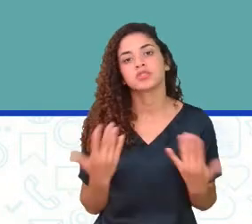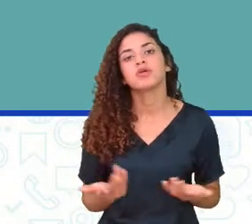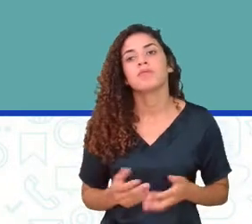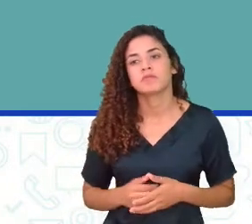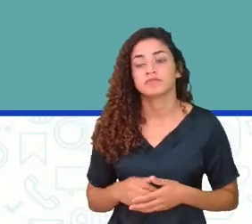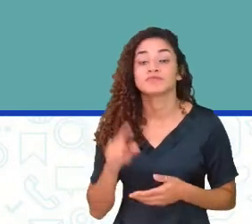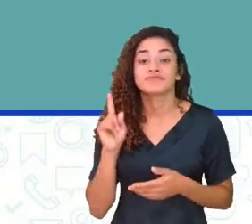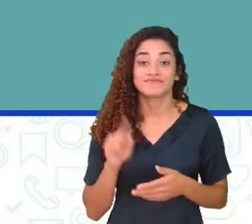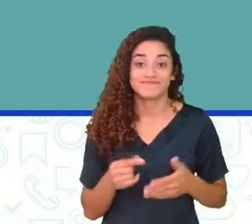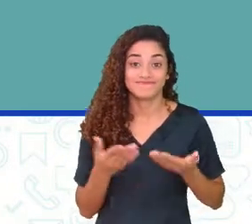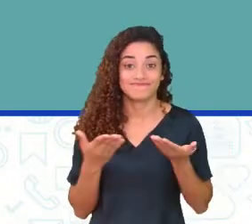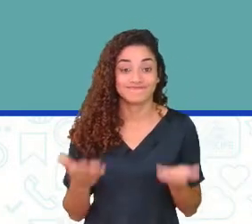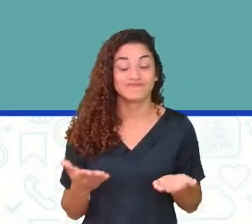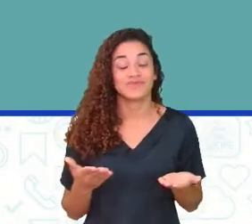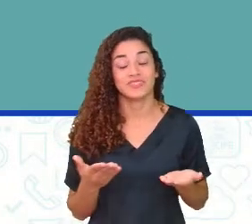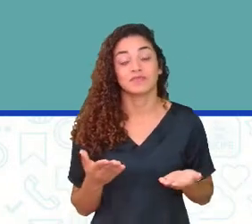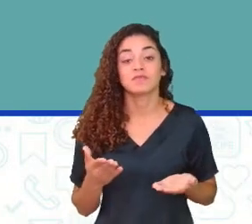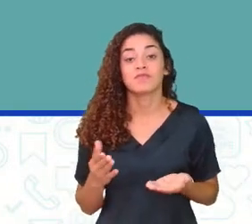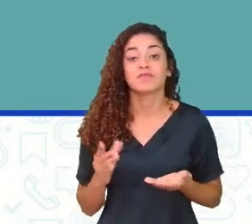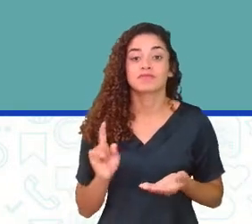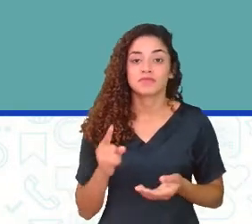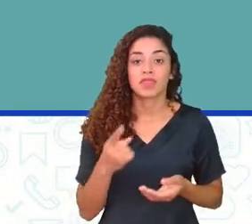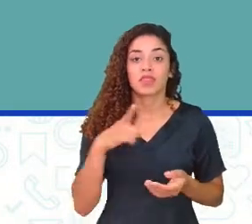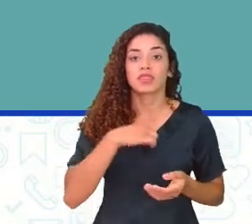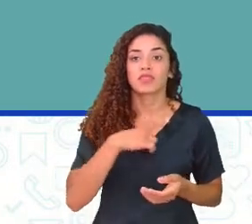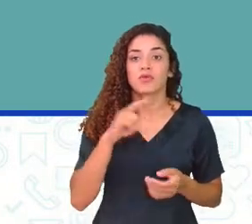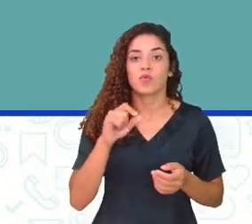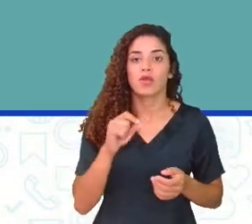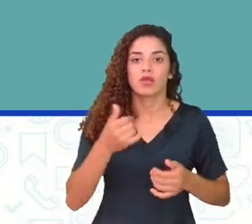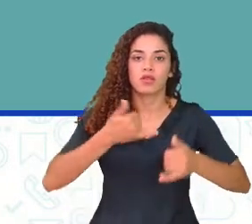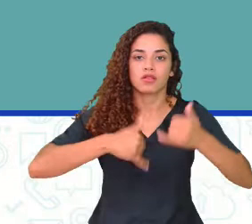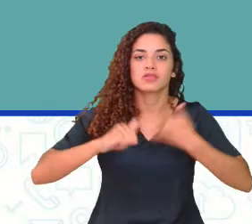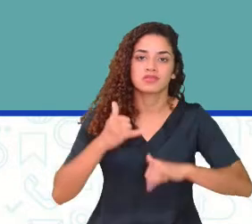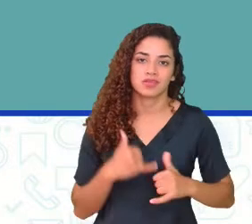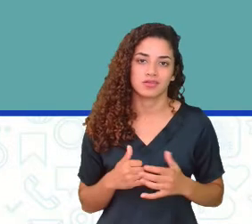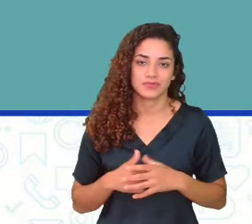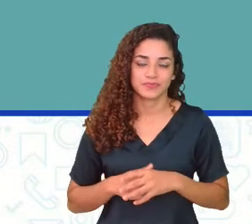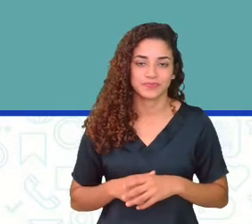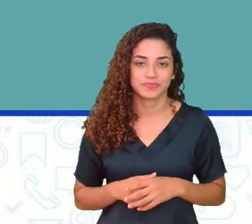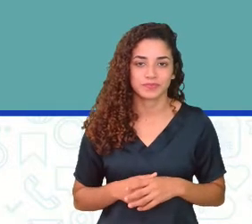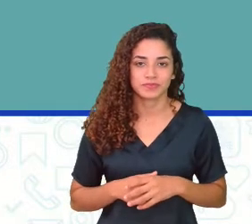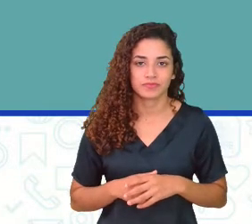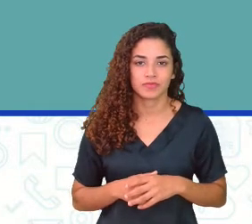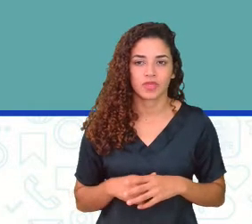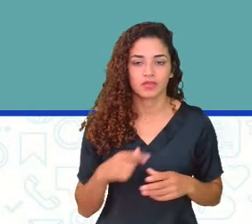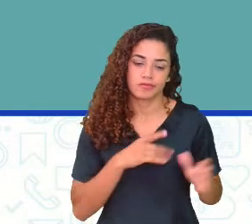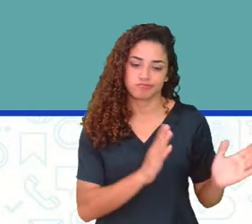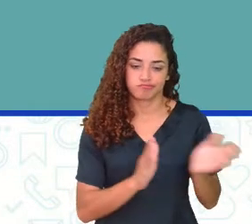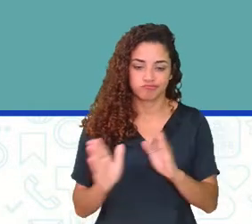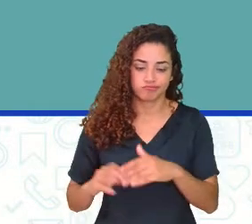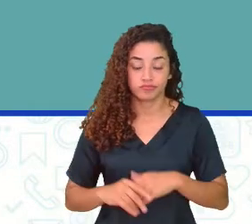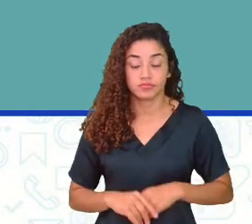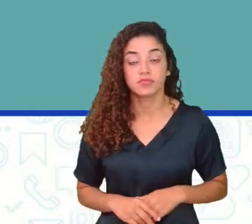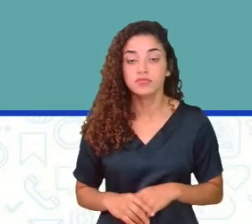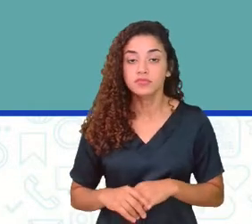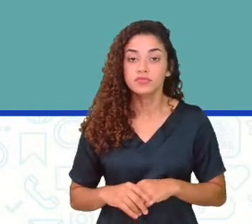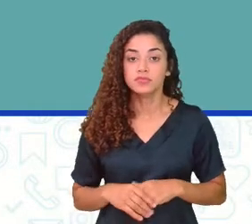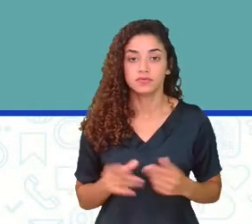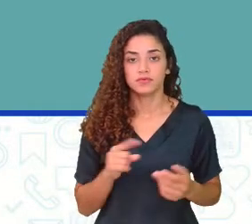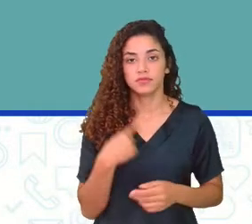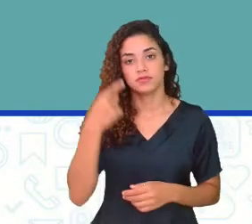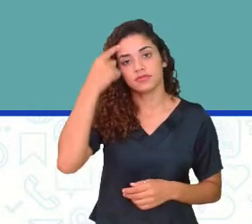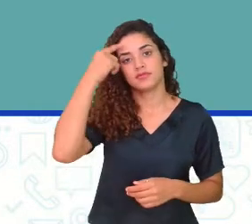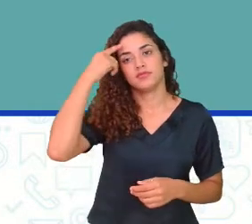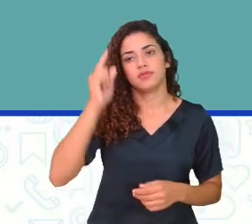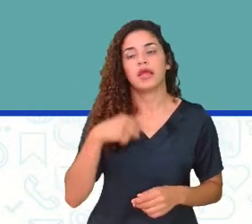é isso que faz com que exista a eletricidade. Mas aí, nós não podemos